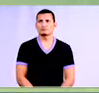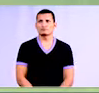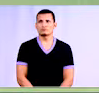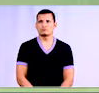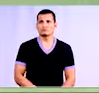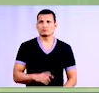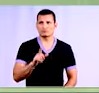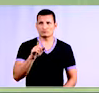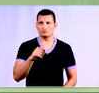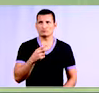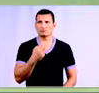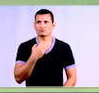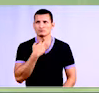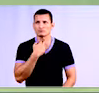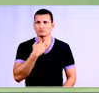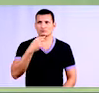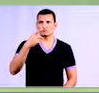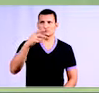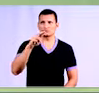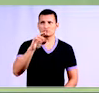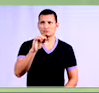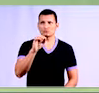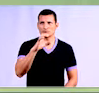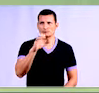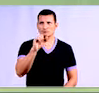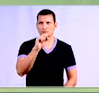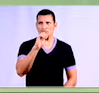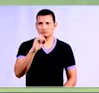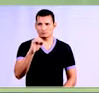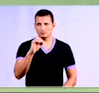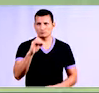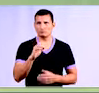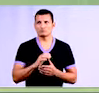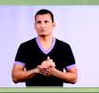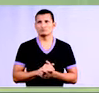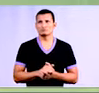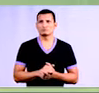é ocupado pelo processo.